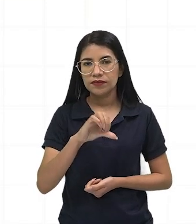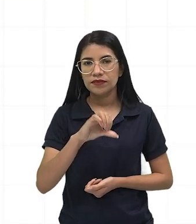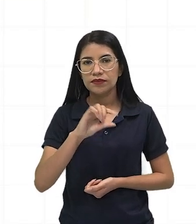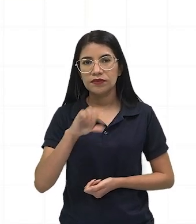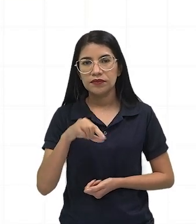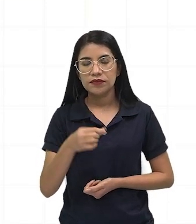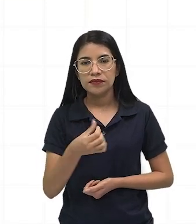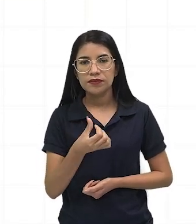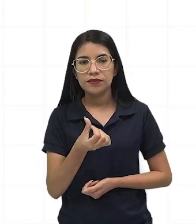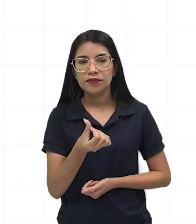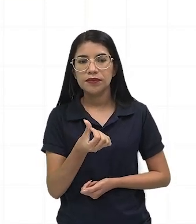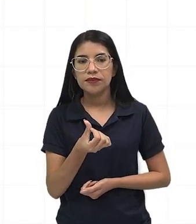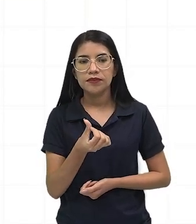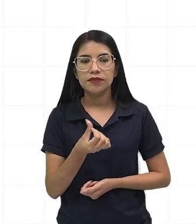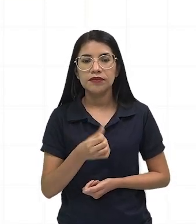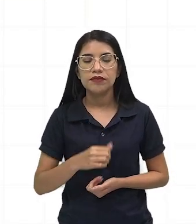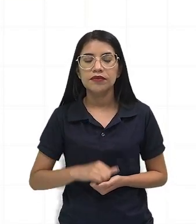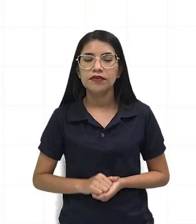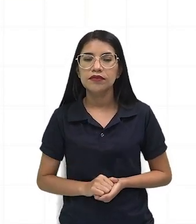9,6.